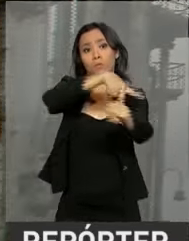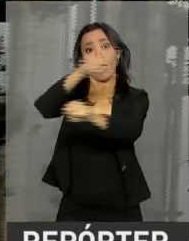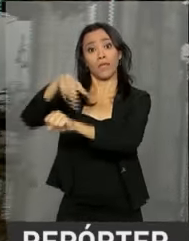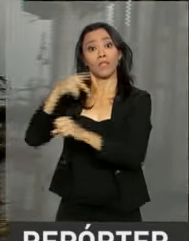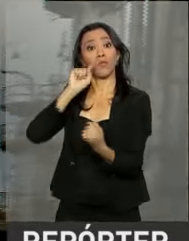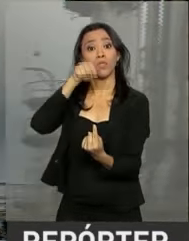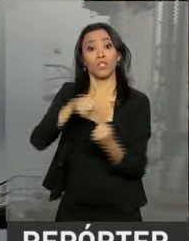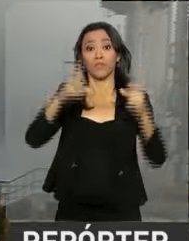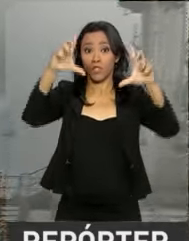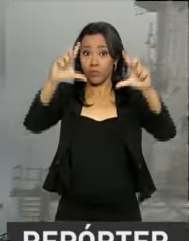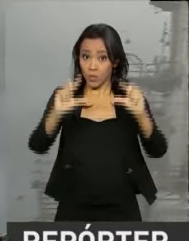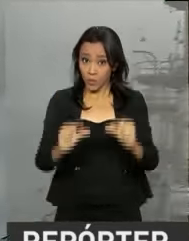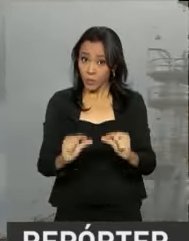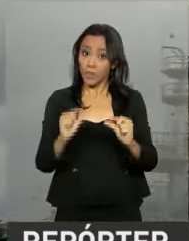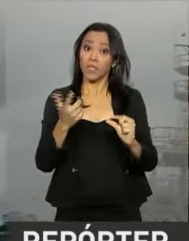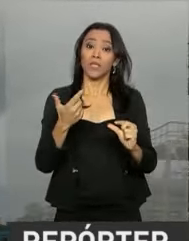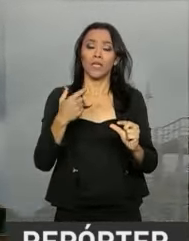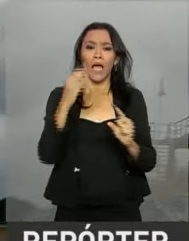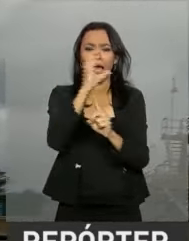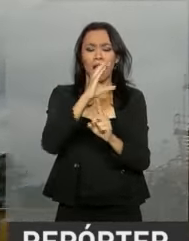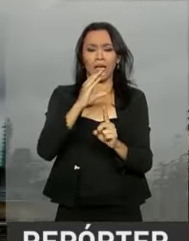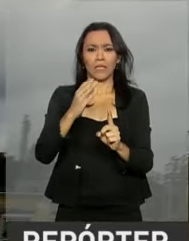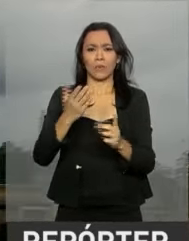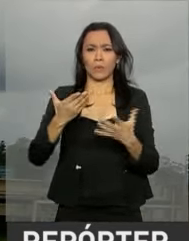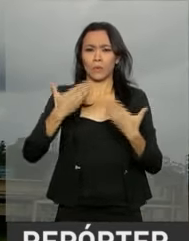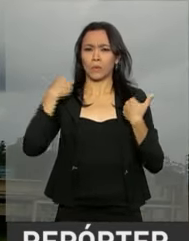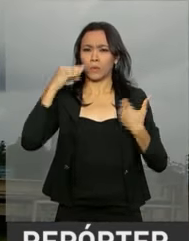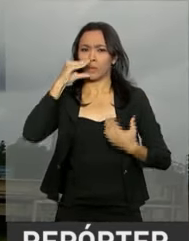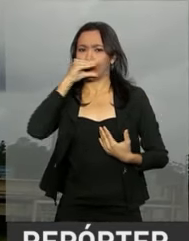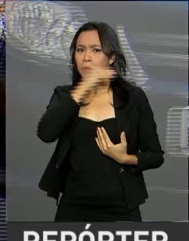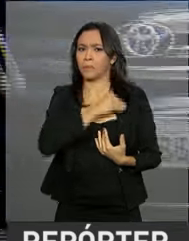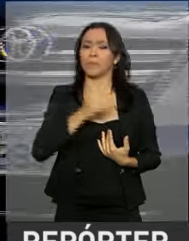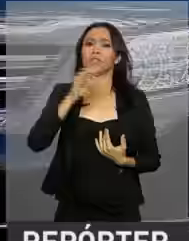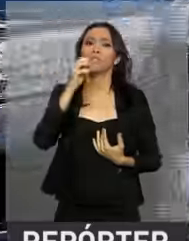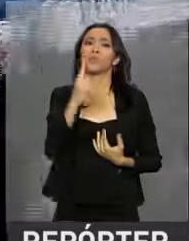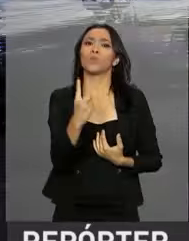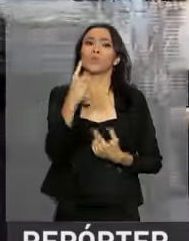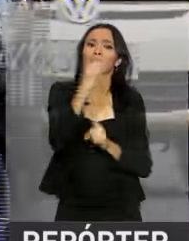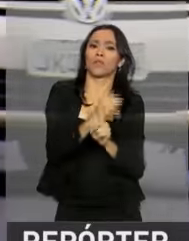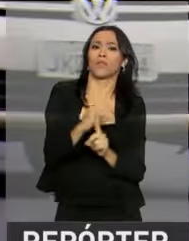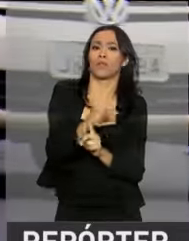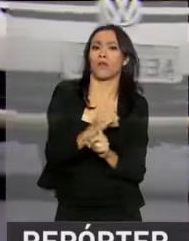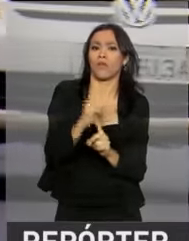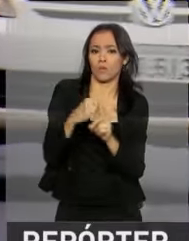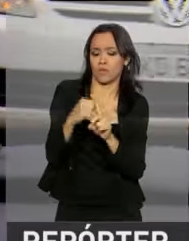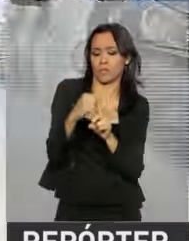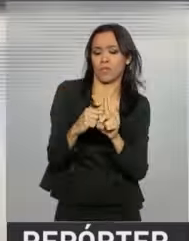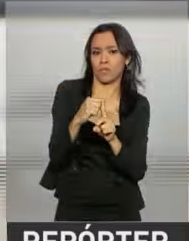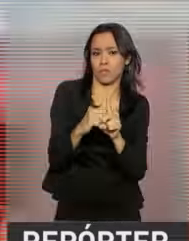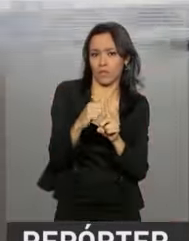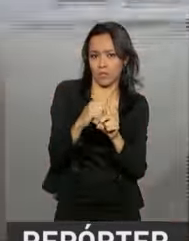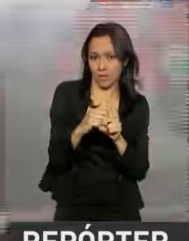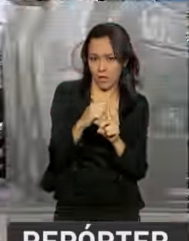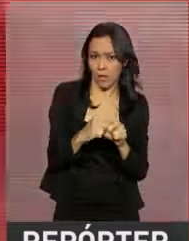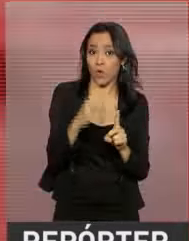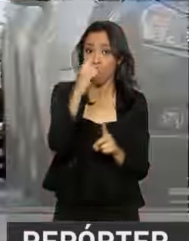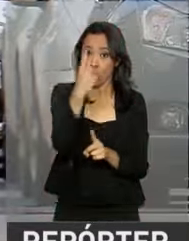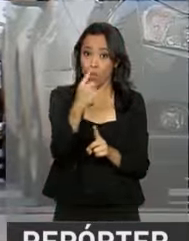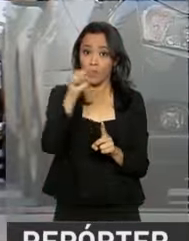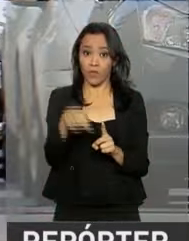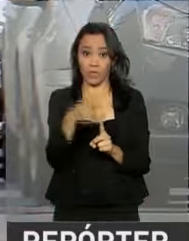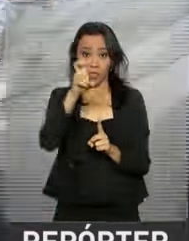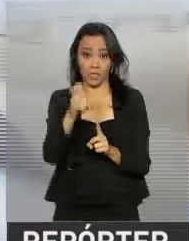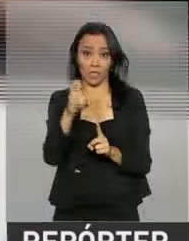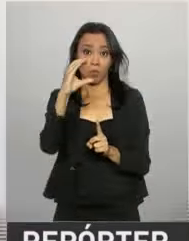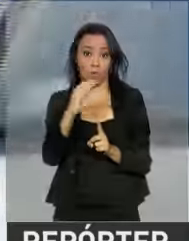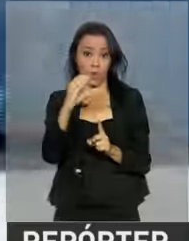da temperatura de 2 graus neste século. A meta é que esta elevação seja no máximo de 1,5 grau. para